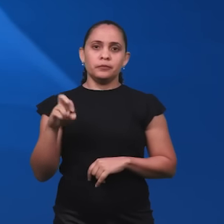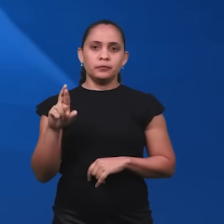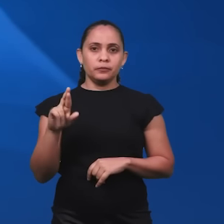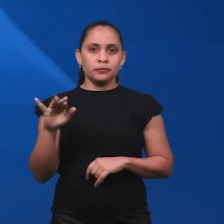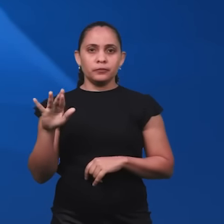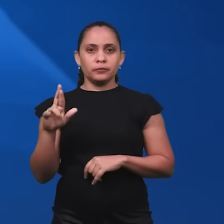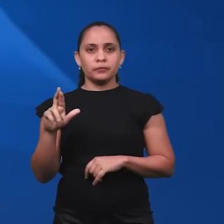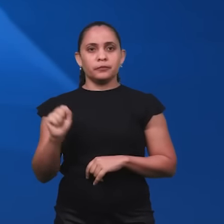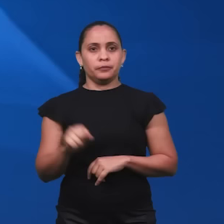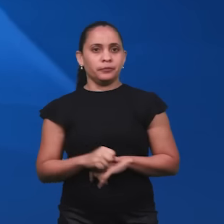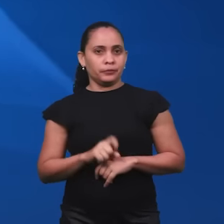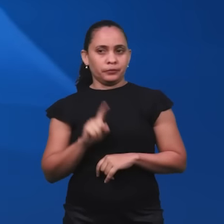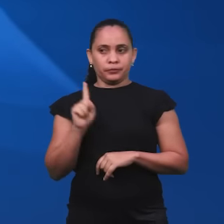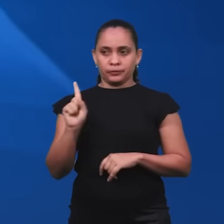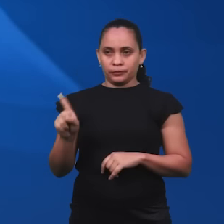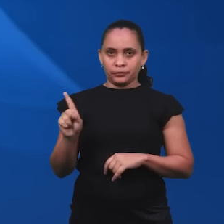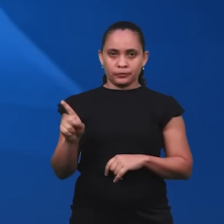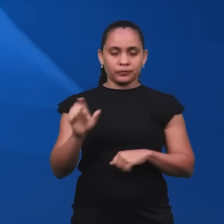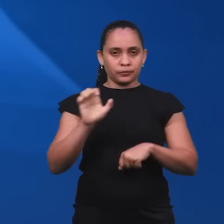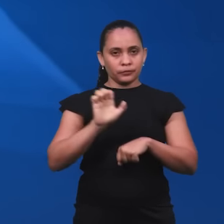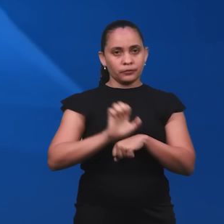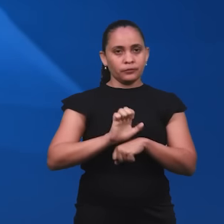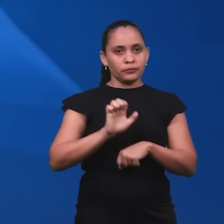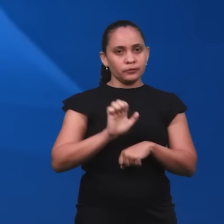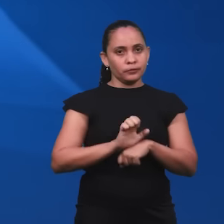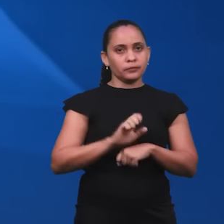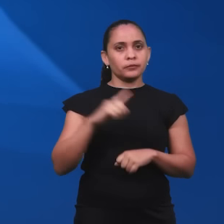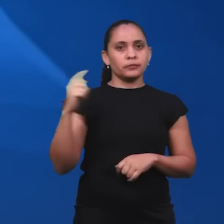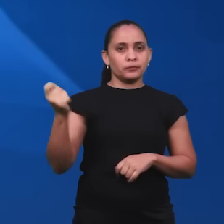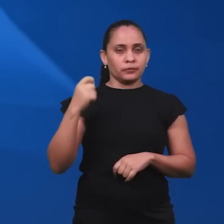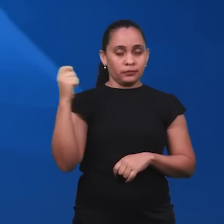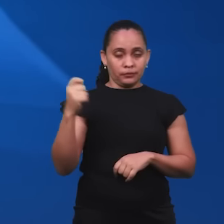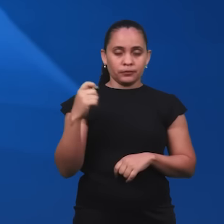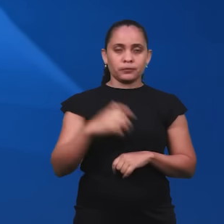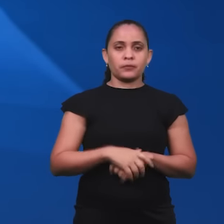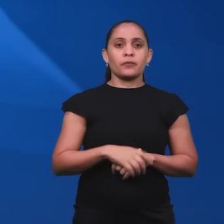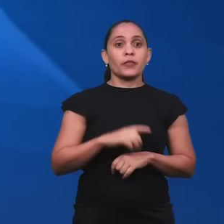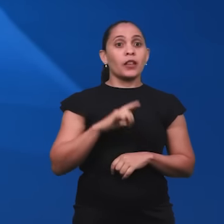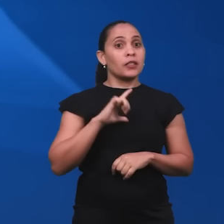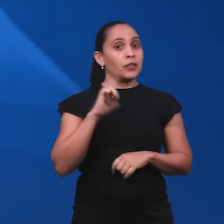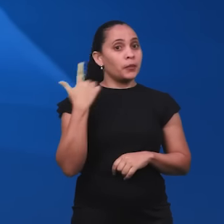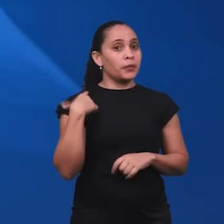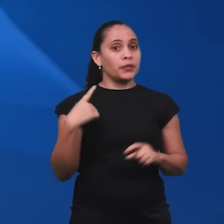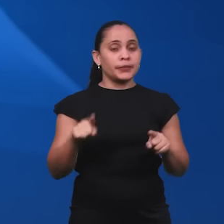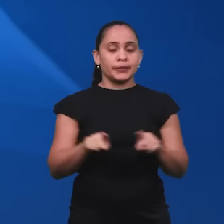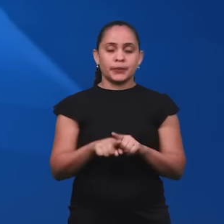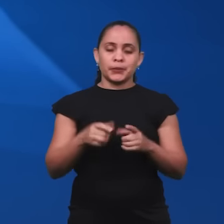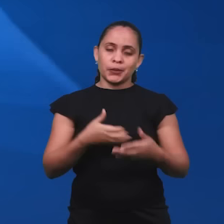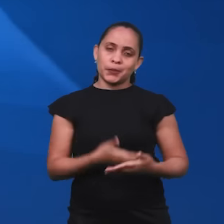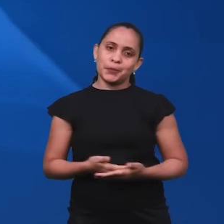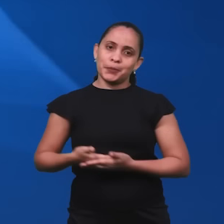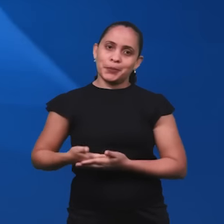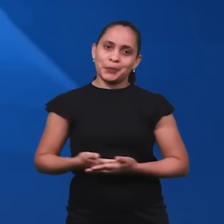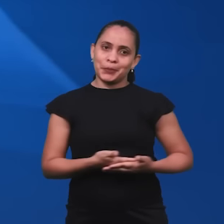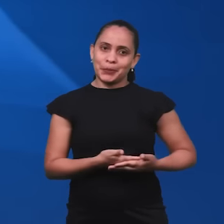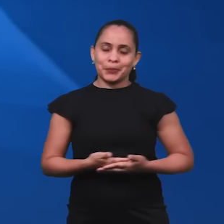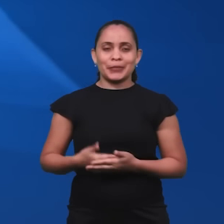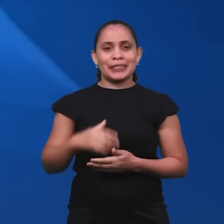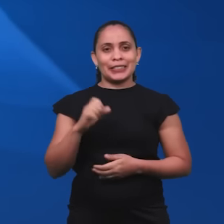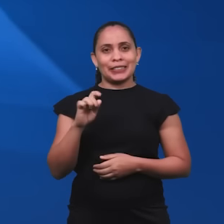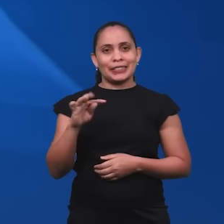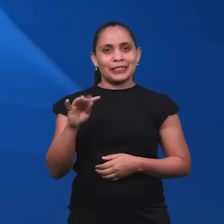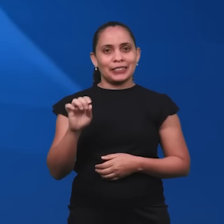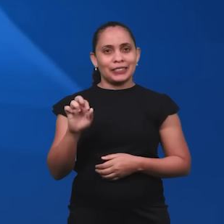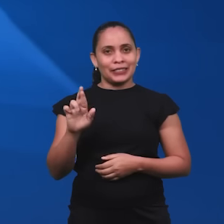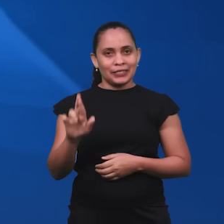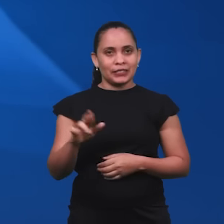de Mossoró, no estado do Rio Grande do Sul. E depois temos na classe de bebês a Esther Figueiredo, ela lá de